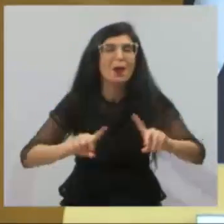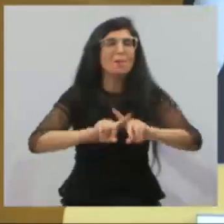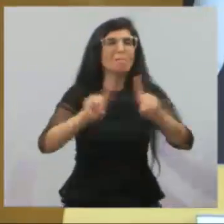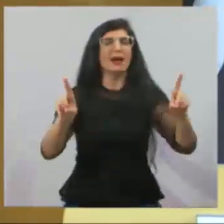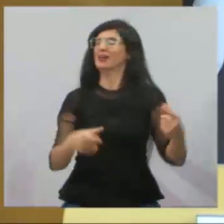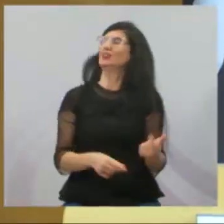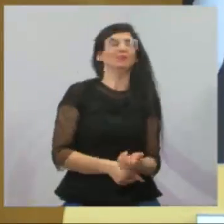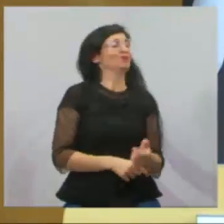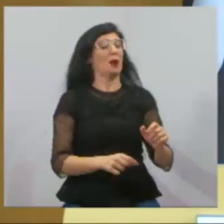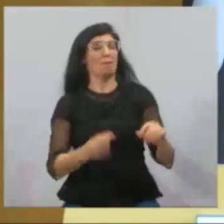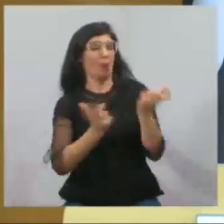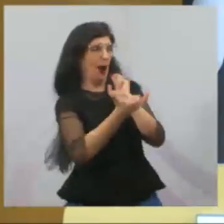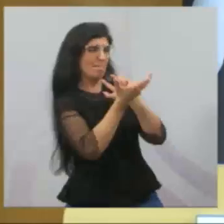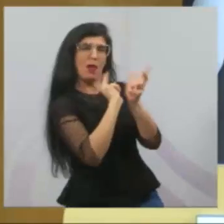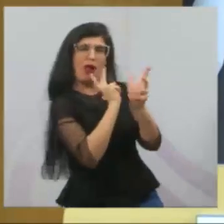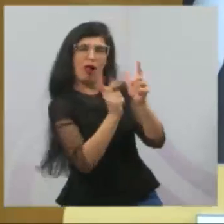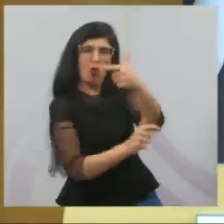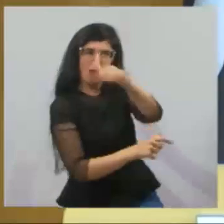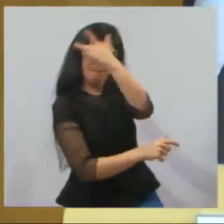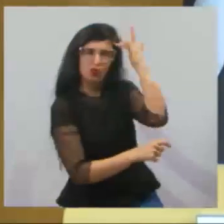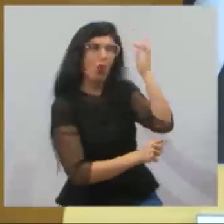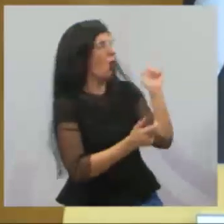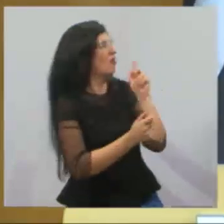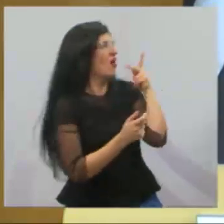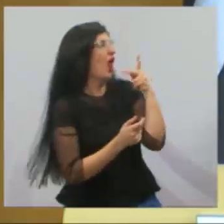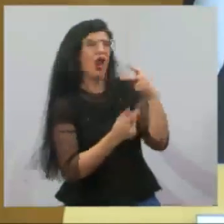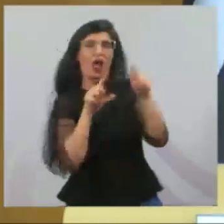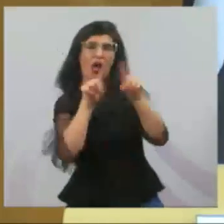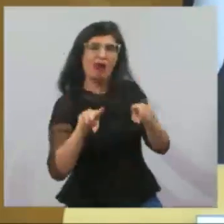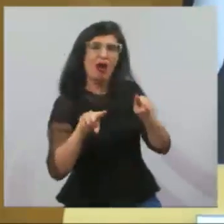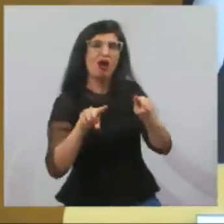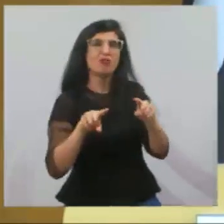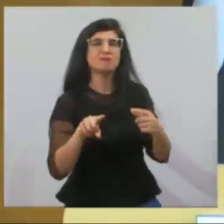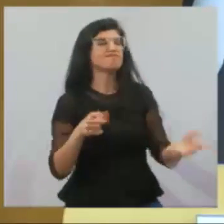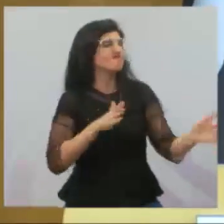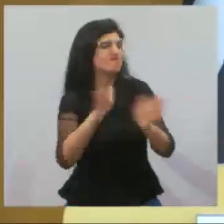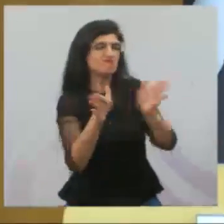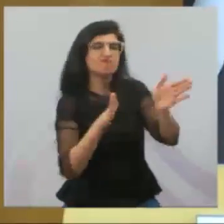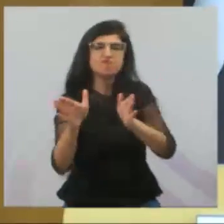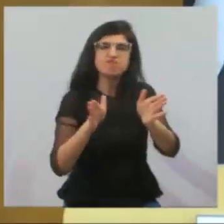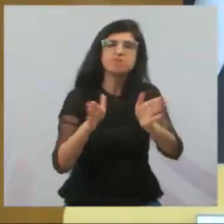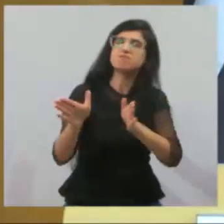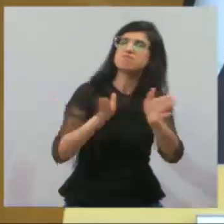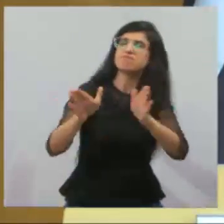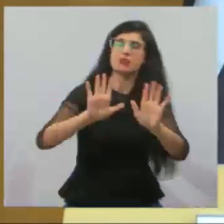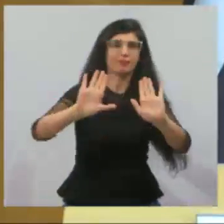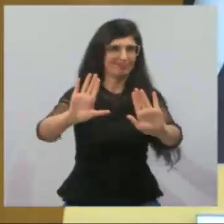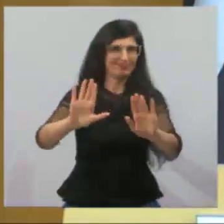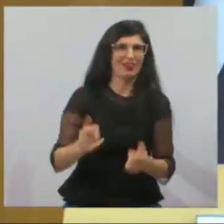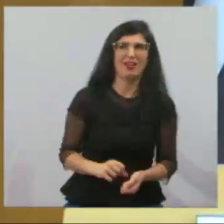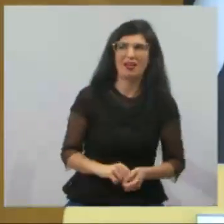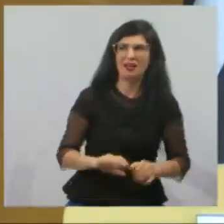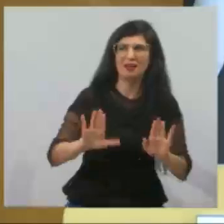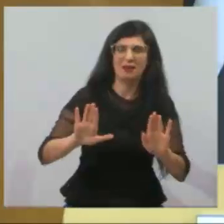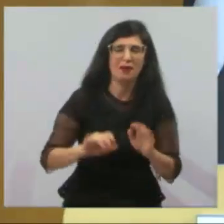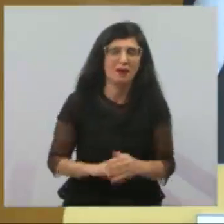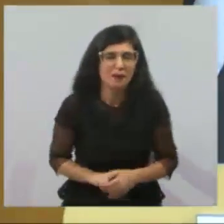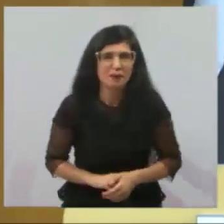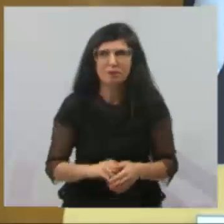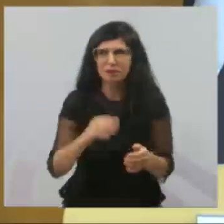servidor público, em campanha, era contrário. A manutenção de